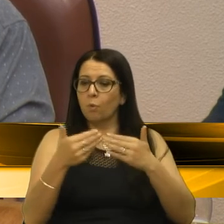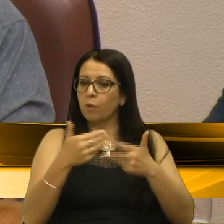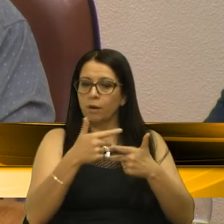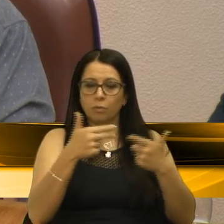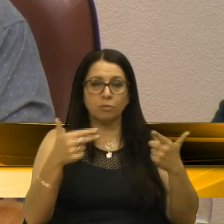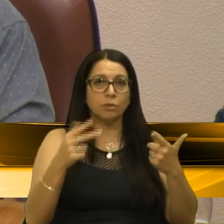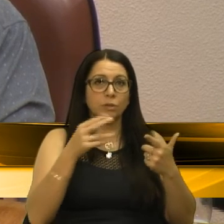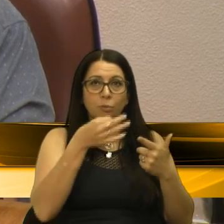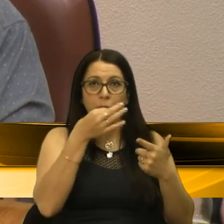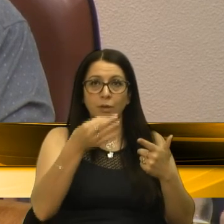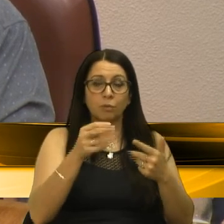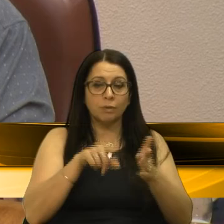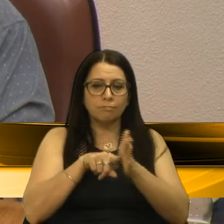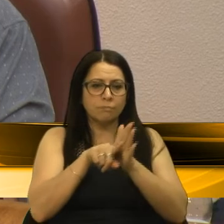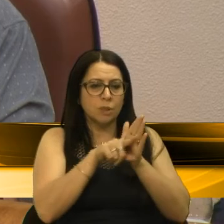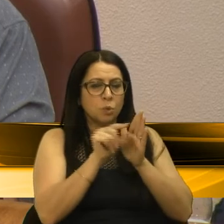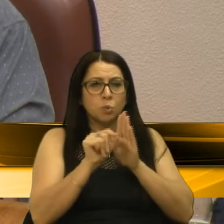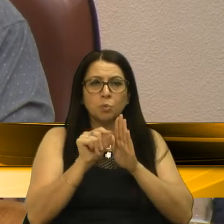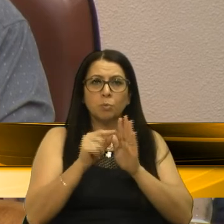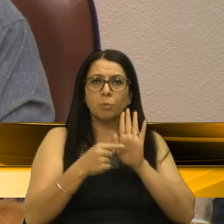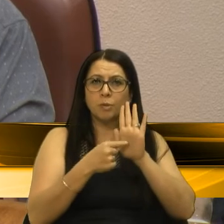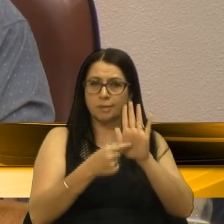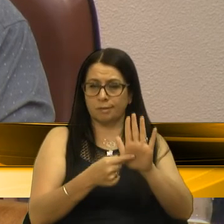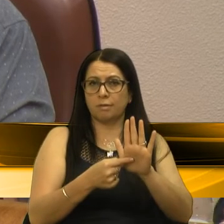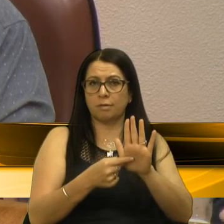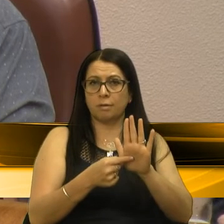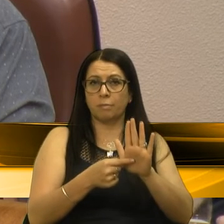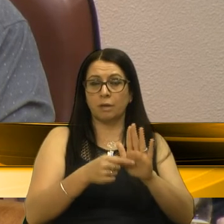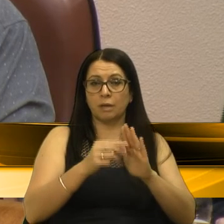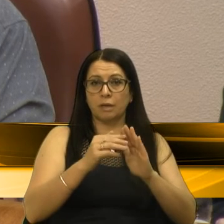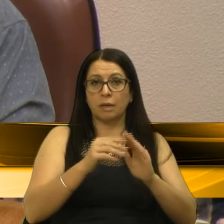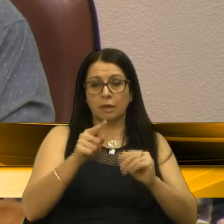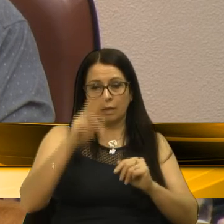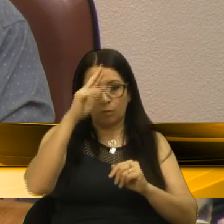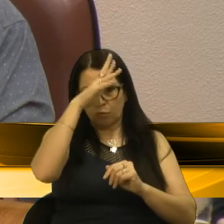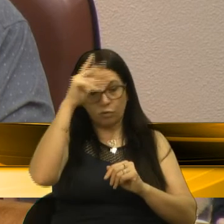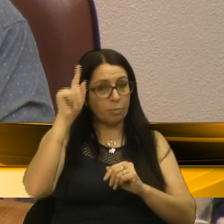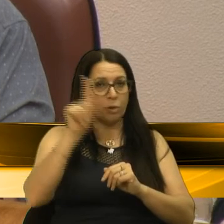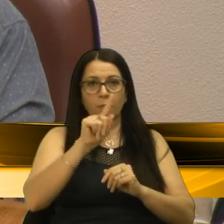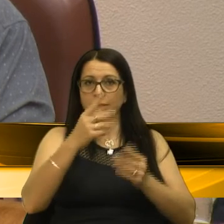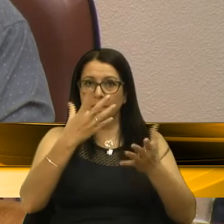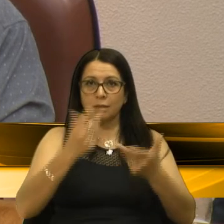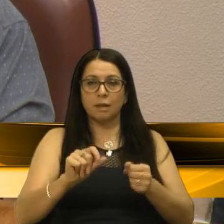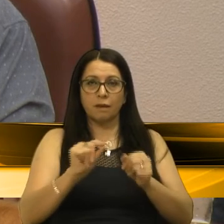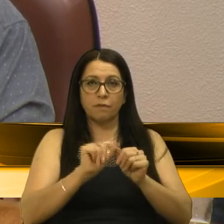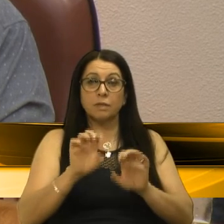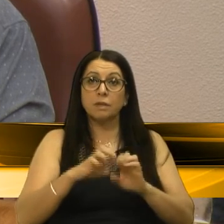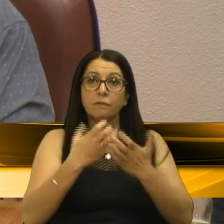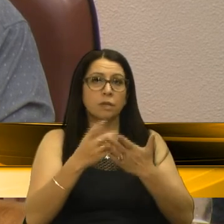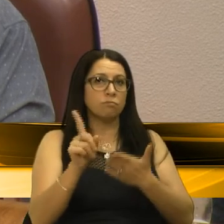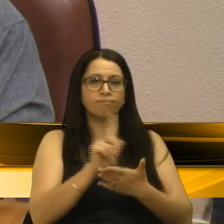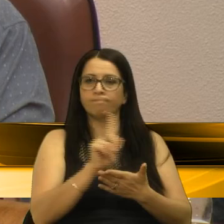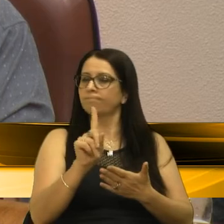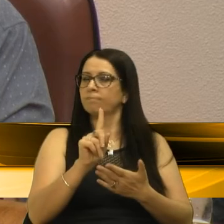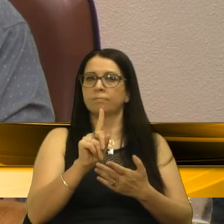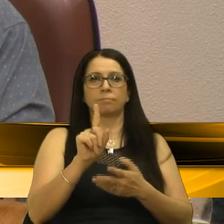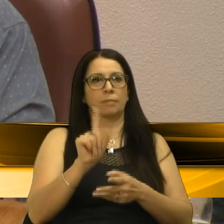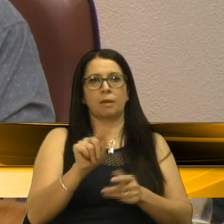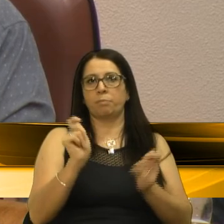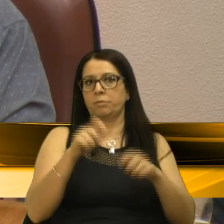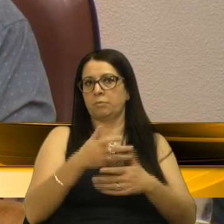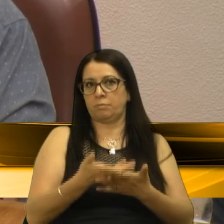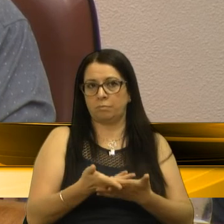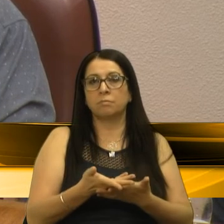ângulo que se examine, as motivações expostas pela autoridade municipal para indeferir a realização do evento não se sustentam.